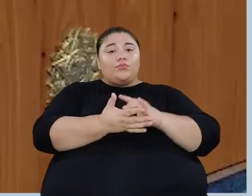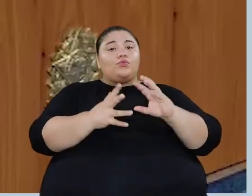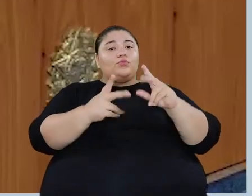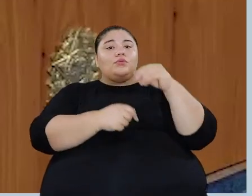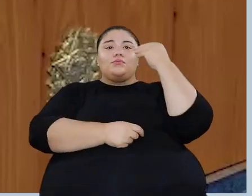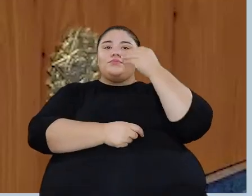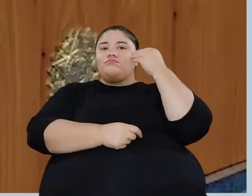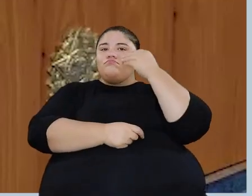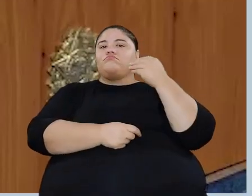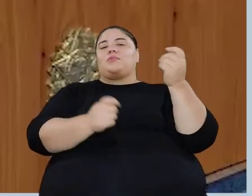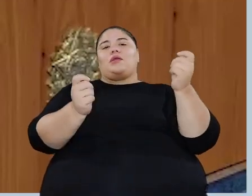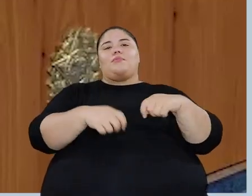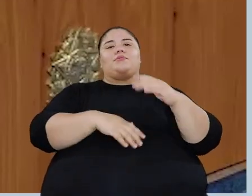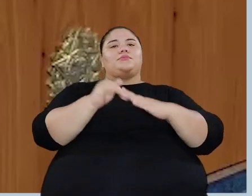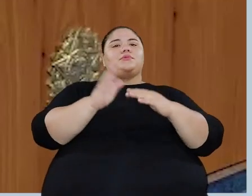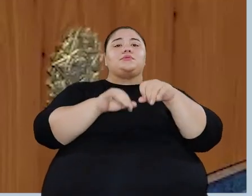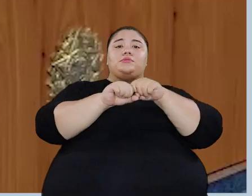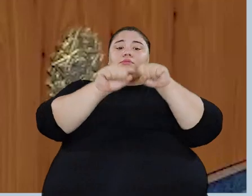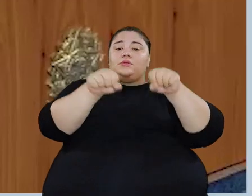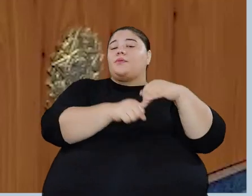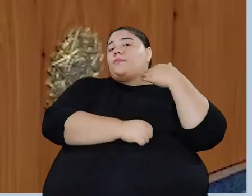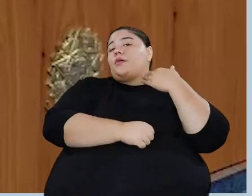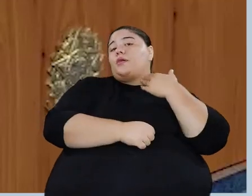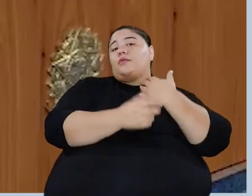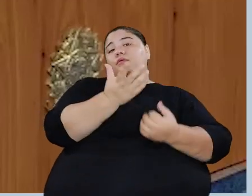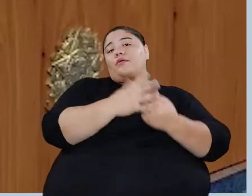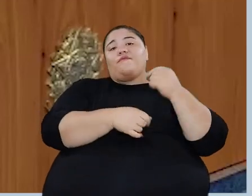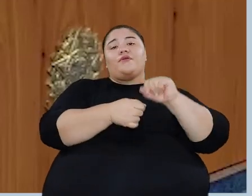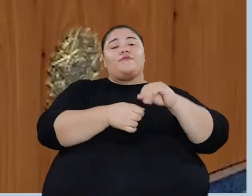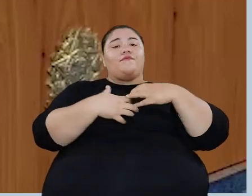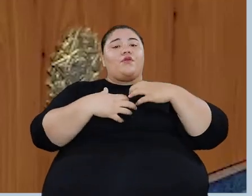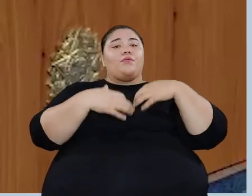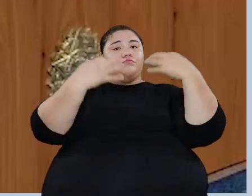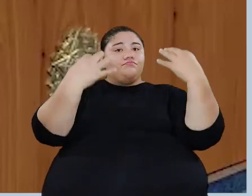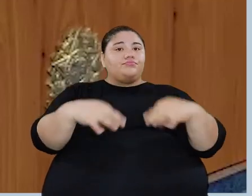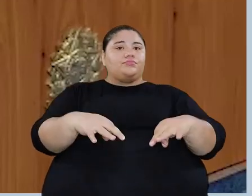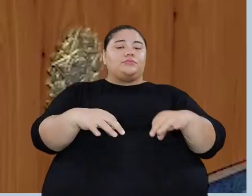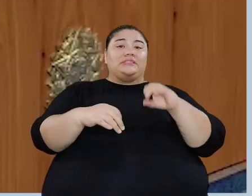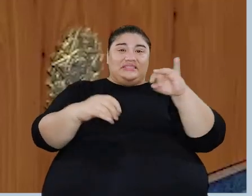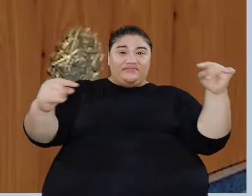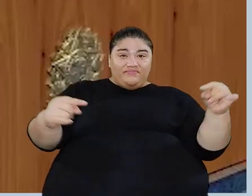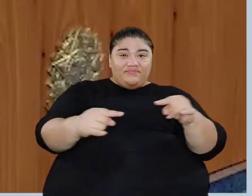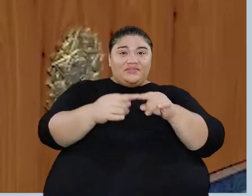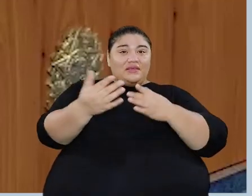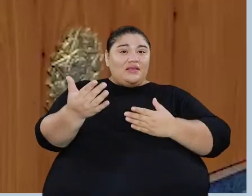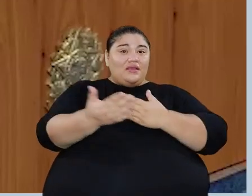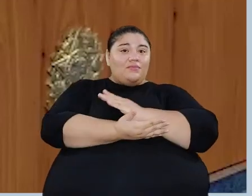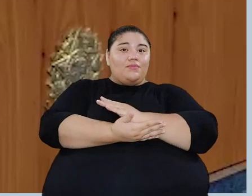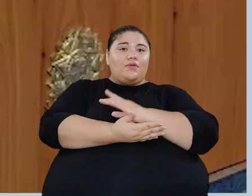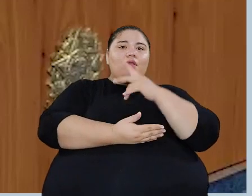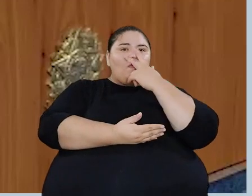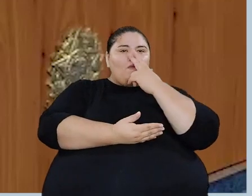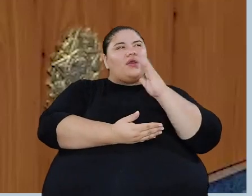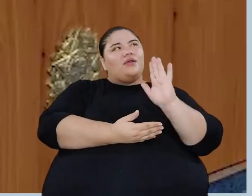as experiências, capacidade do sistema bancário de realizar isso de forma eficiente. Se isso der certo, eu acho que